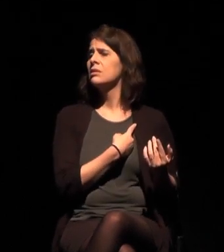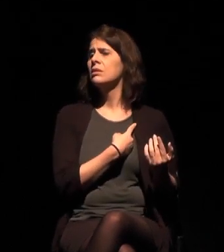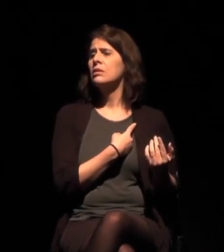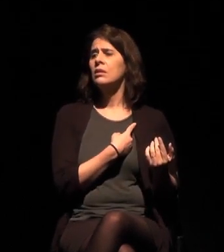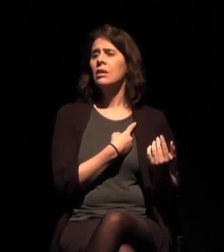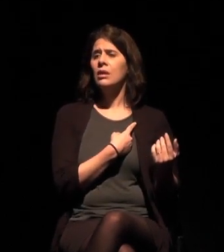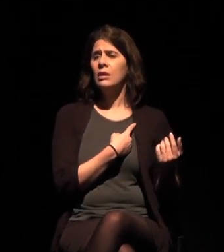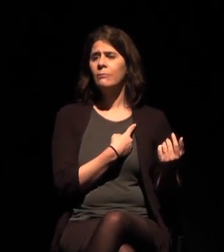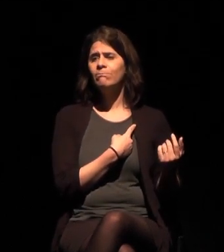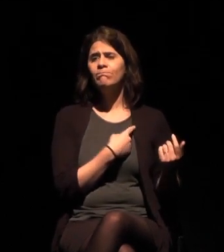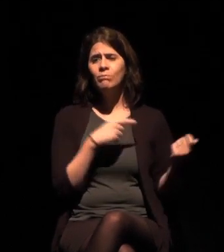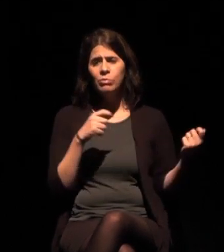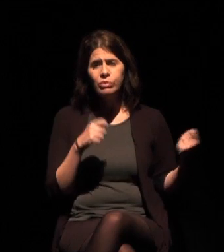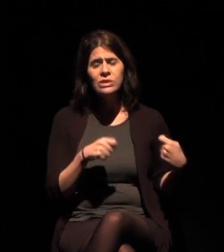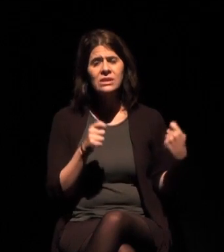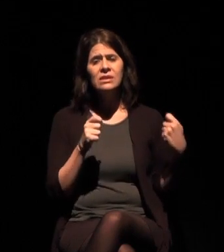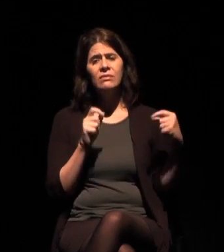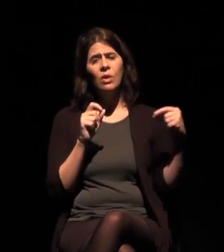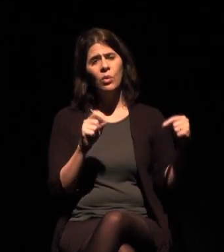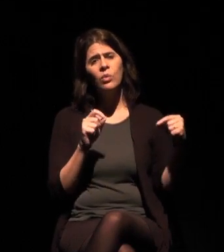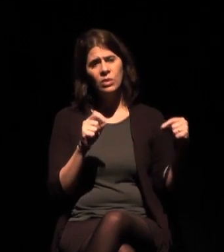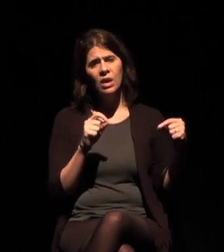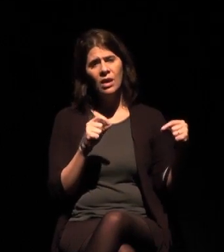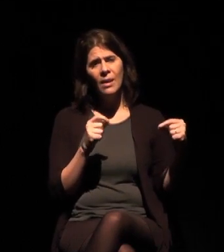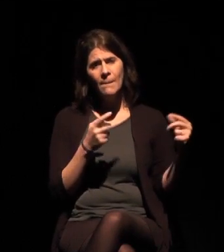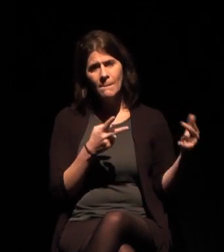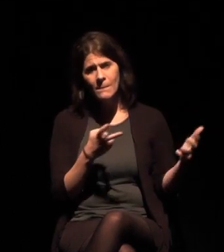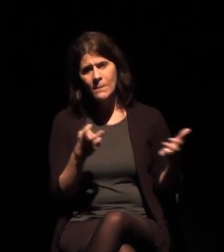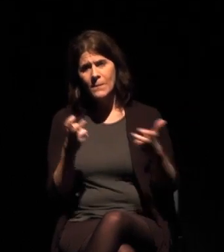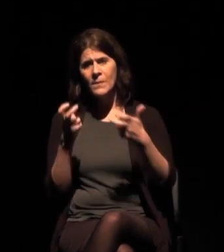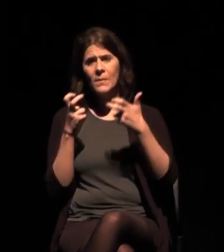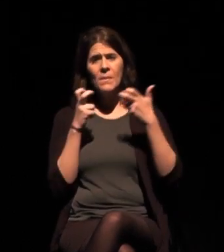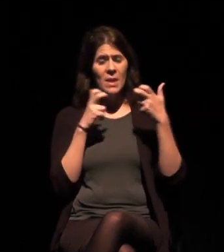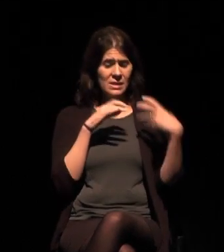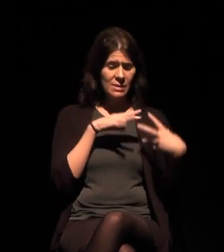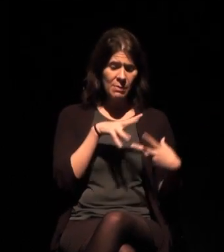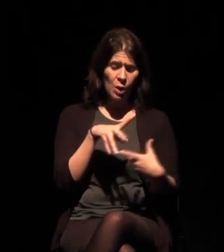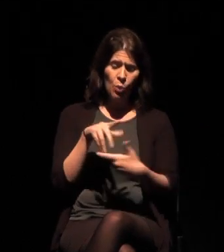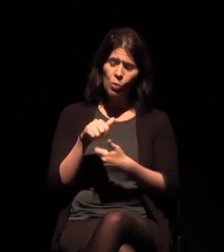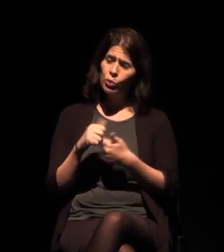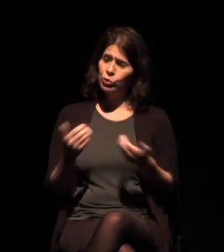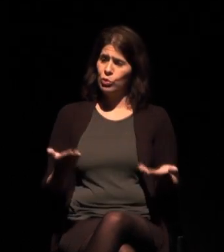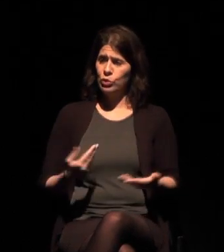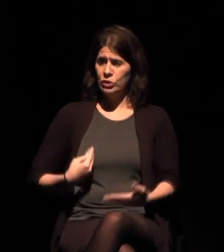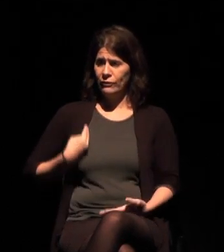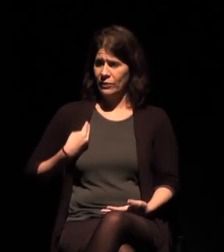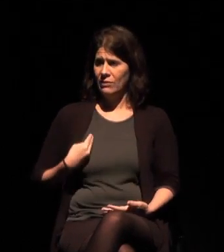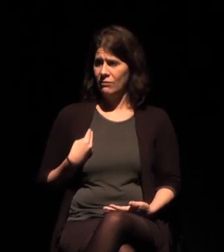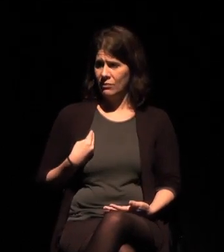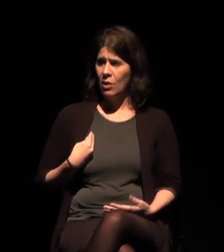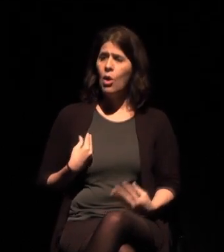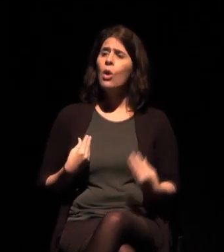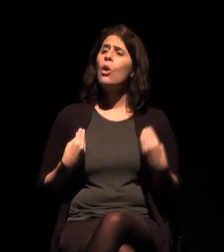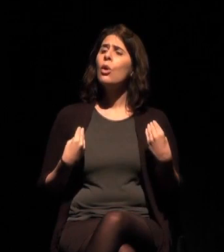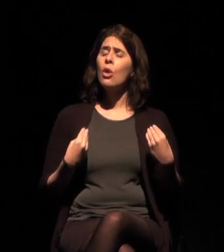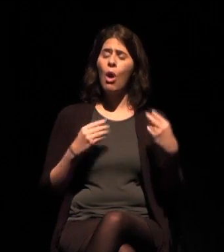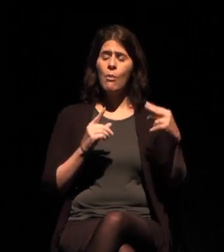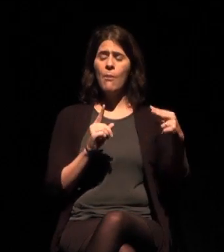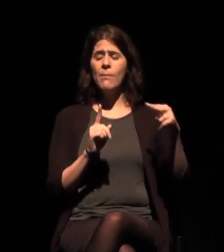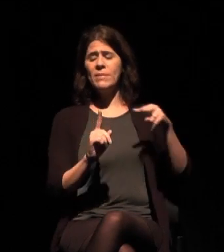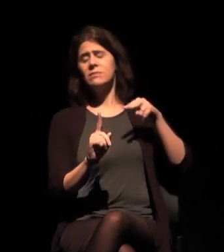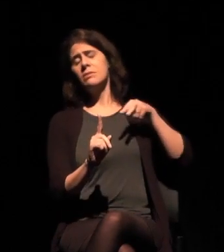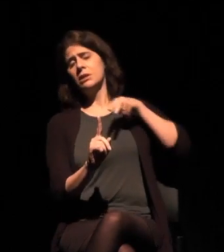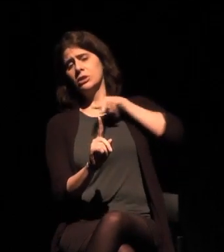sobre aquilo que é o mundo em que nós vivemos e isso do ponto de vista